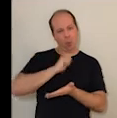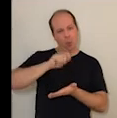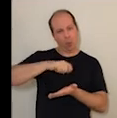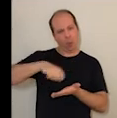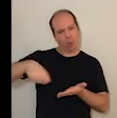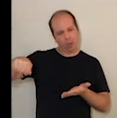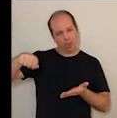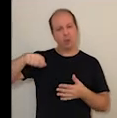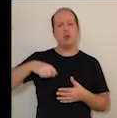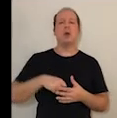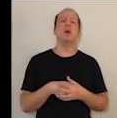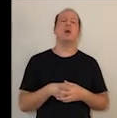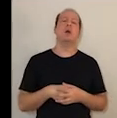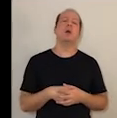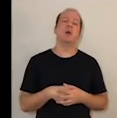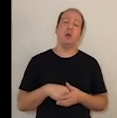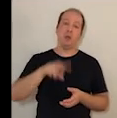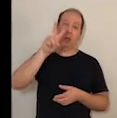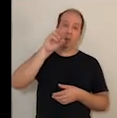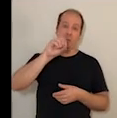meu próprio punho,